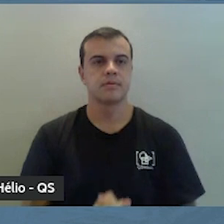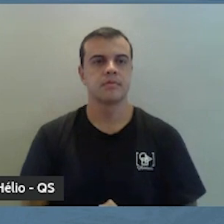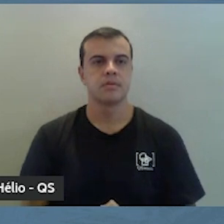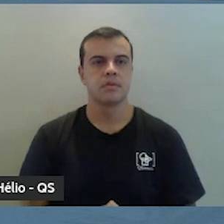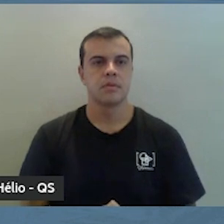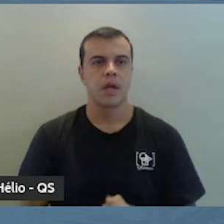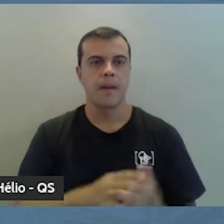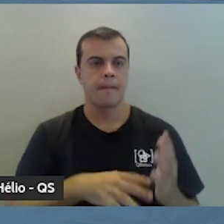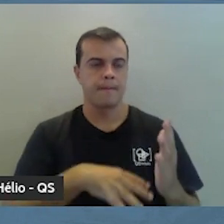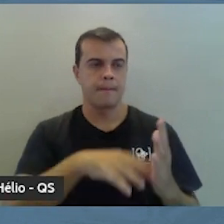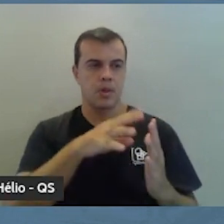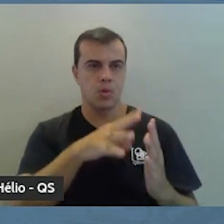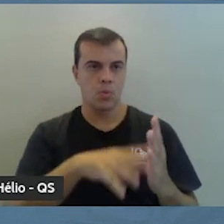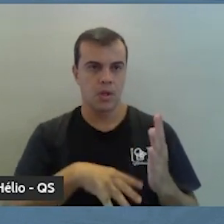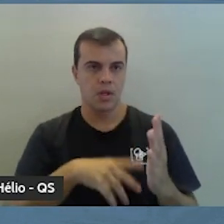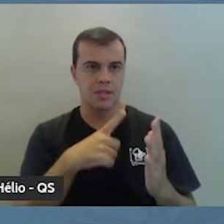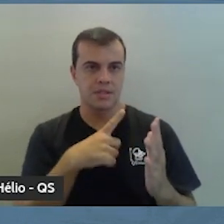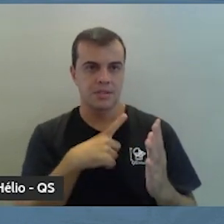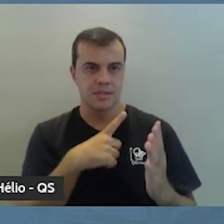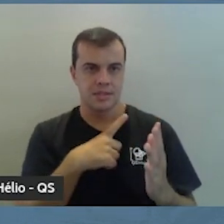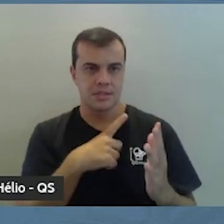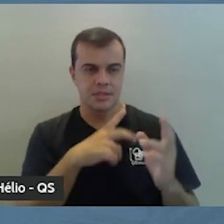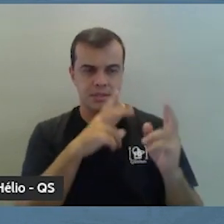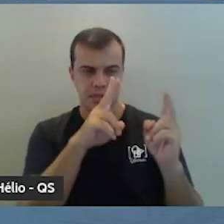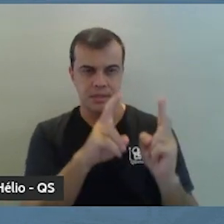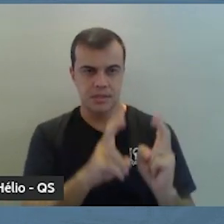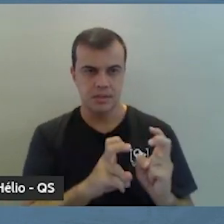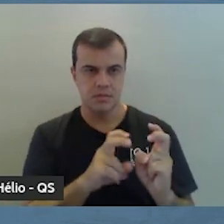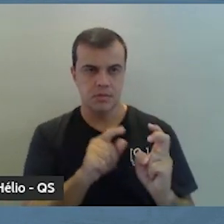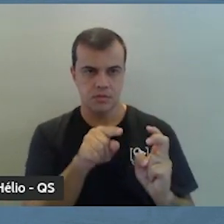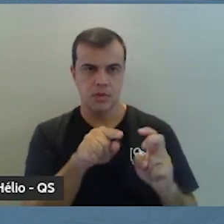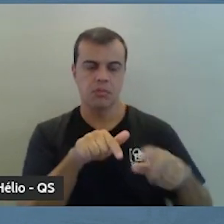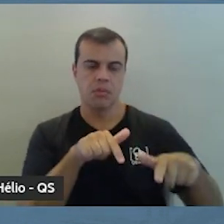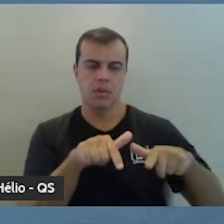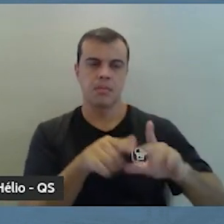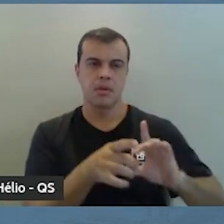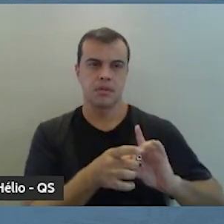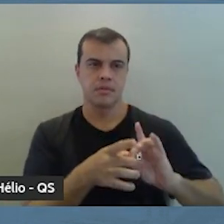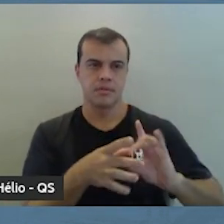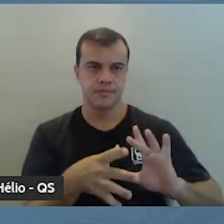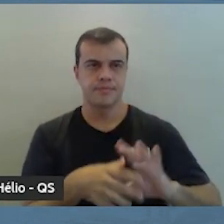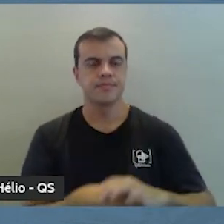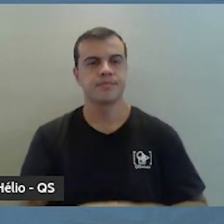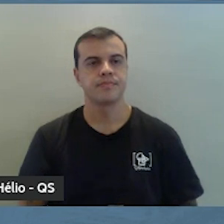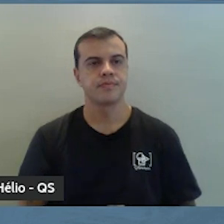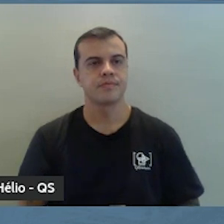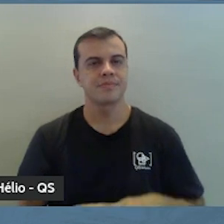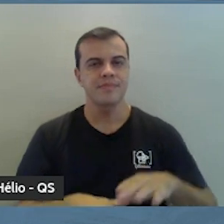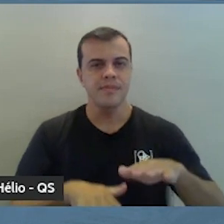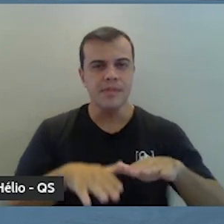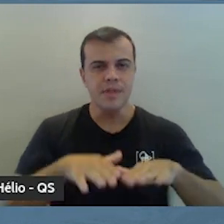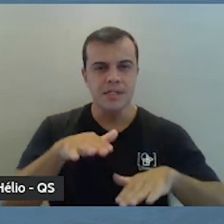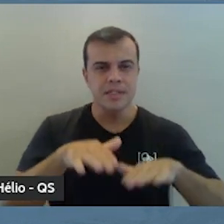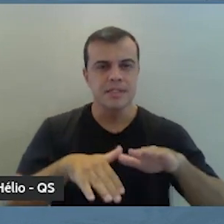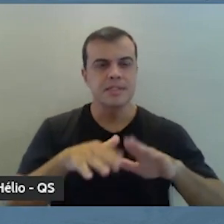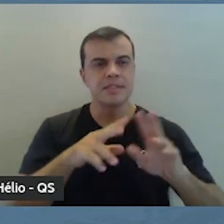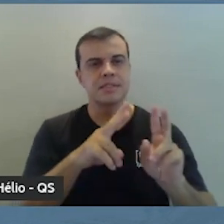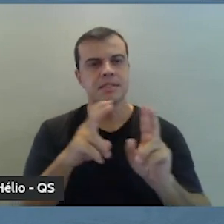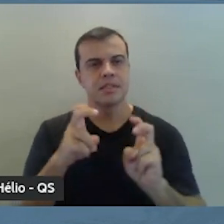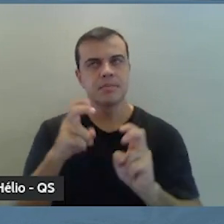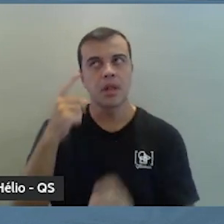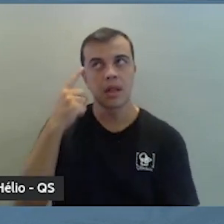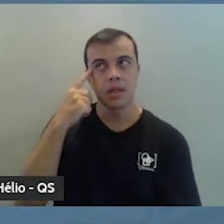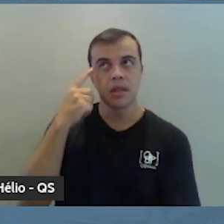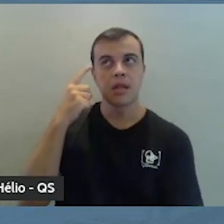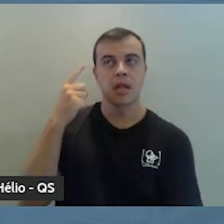a pintura acadêmica ela tem os temas que você pode trabalhar. E muitas vezes são temas